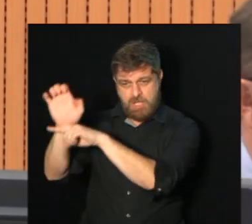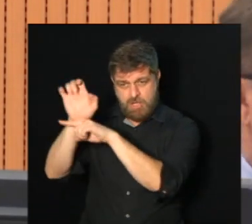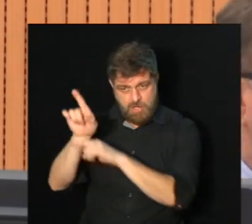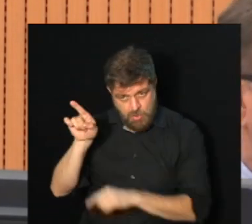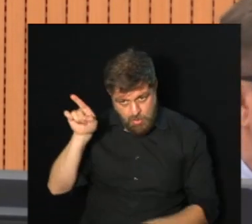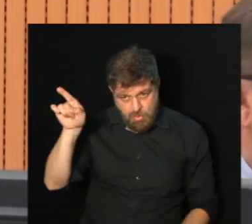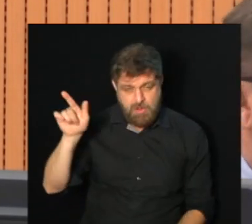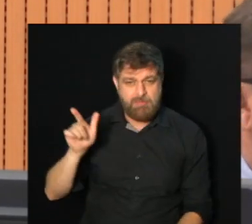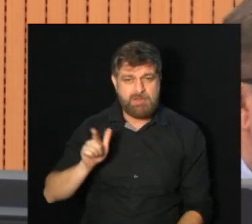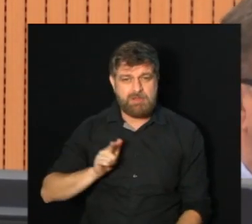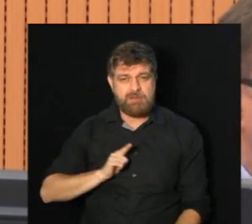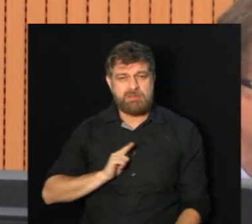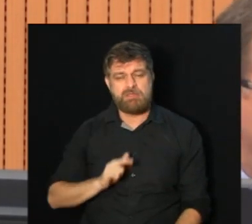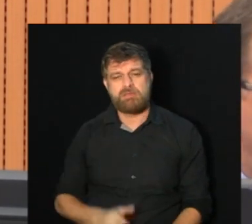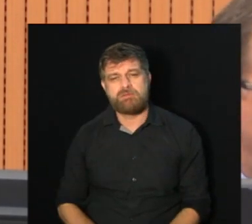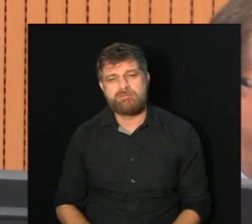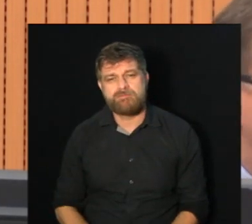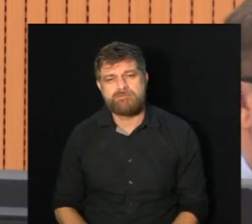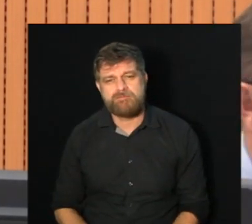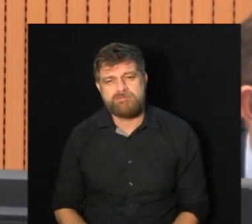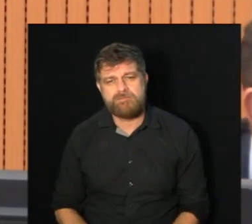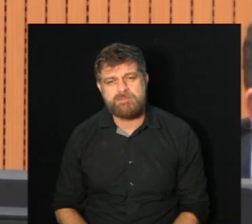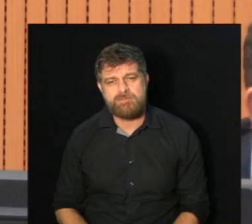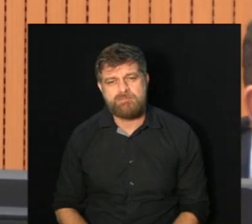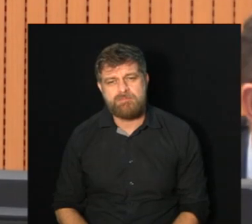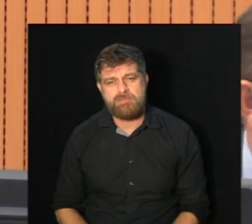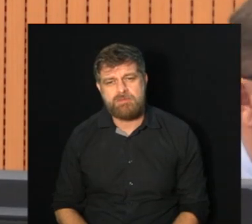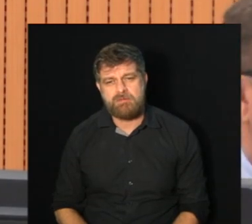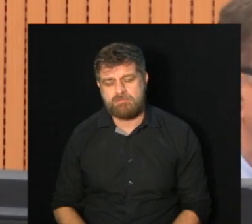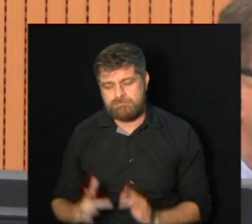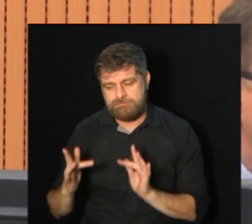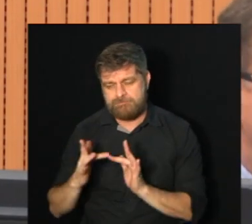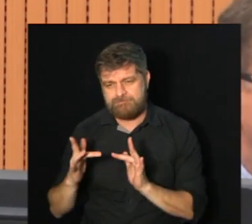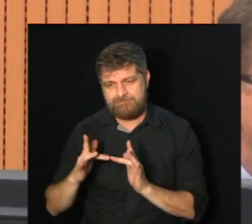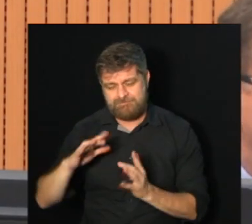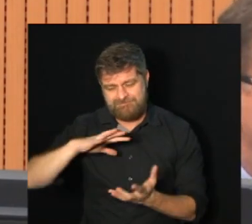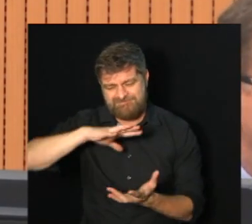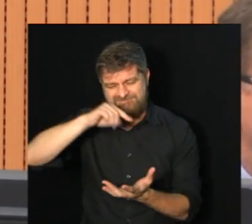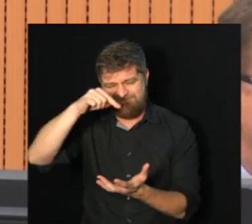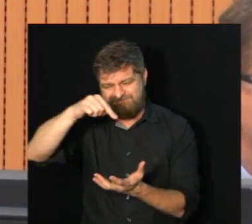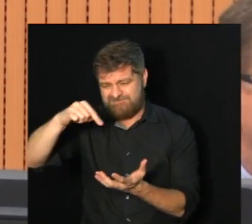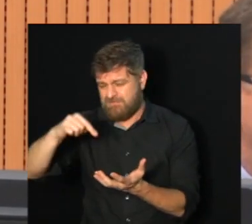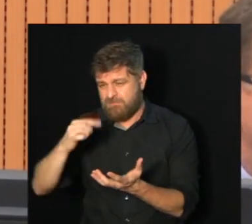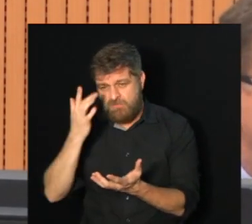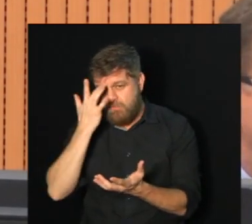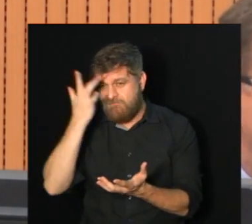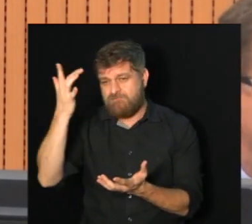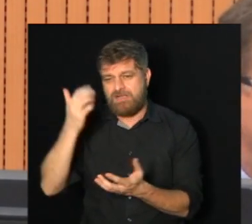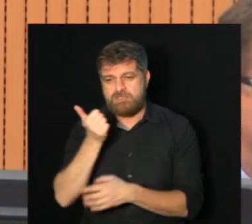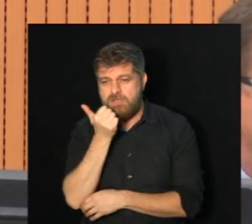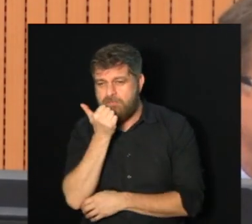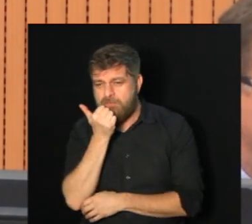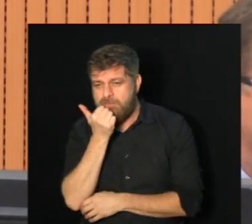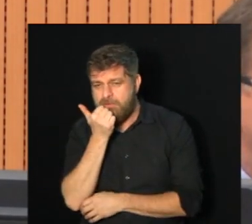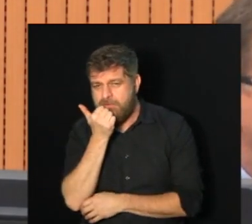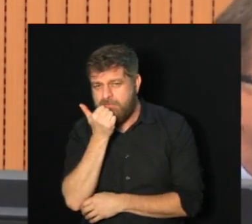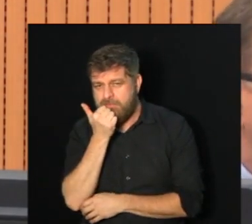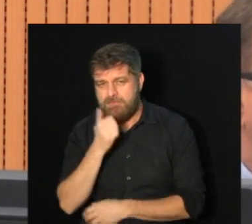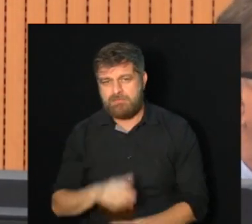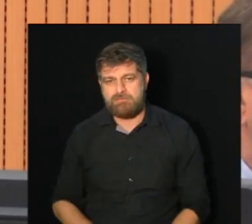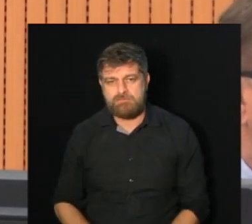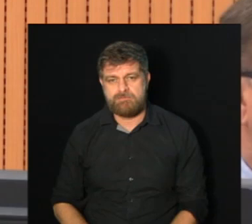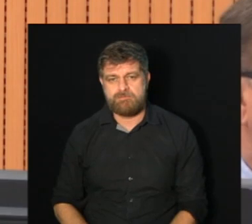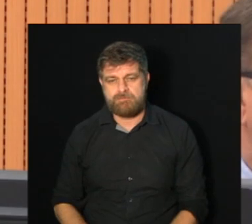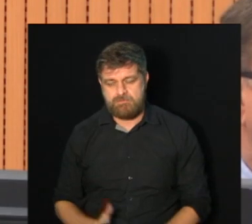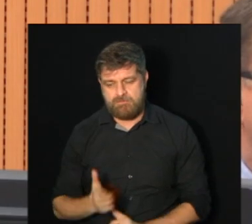Brandmaster, e ela tem essa integração mundial com uma facilidade muito grande e um bom desenvolvimento técnico